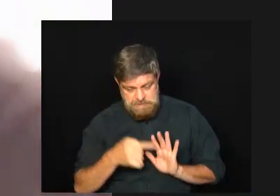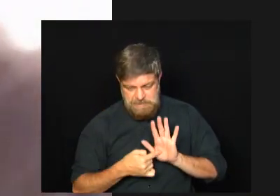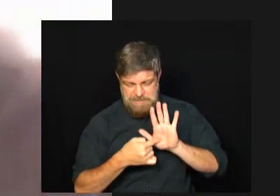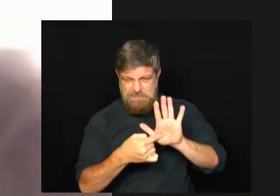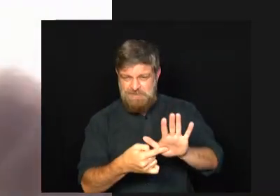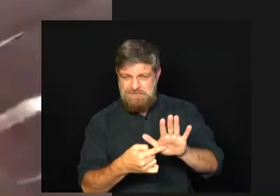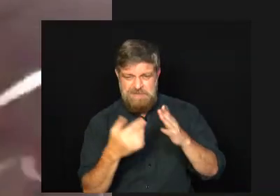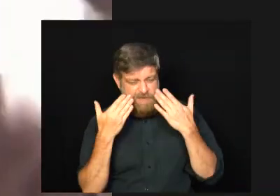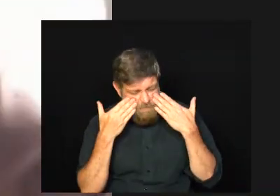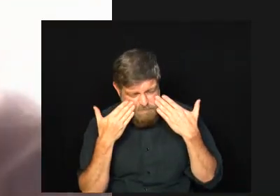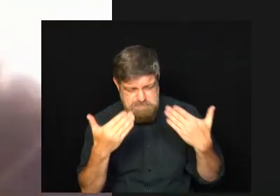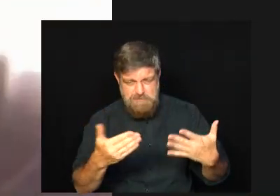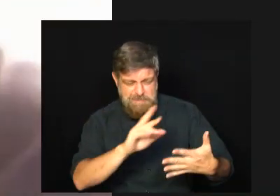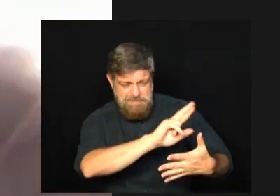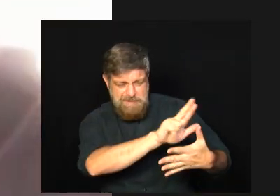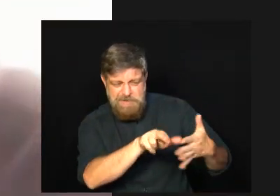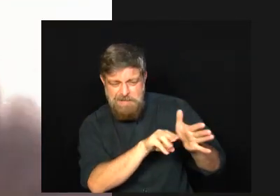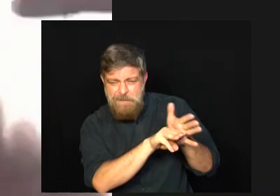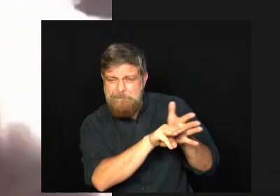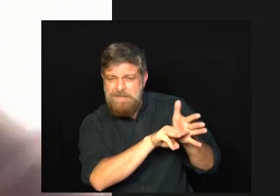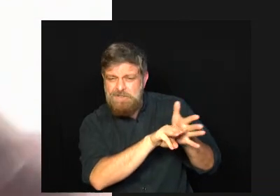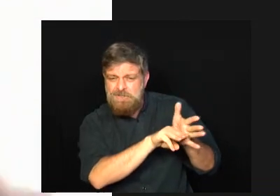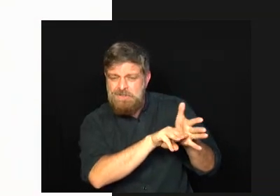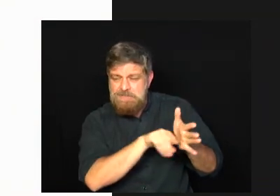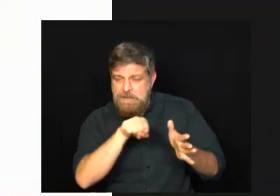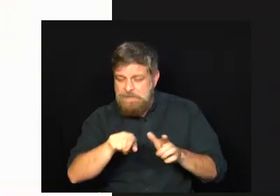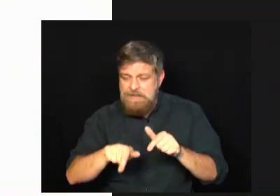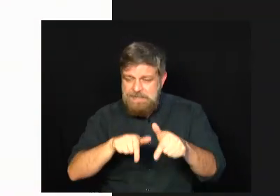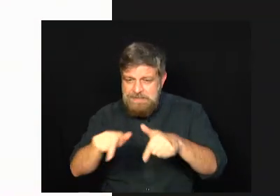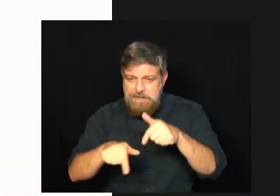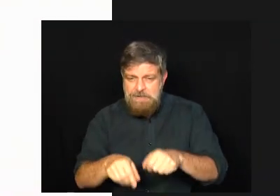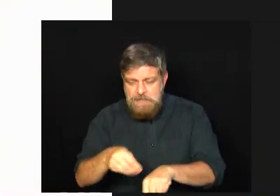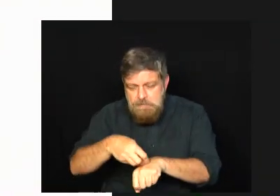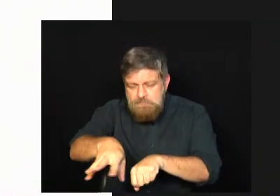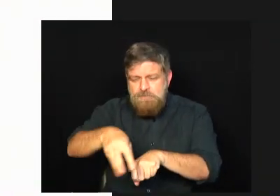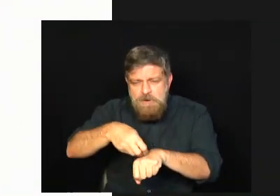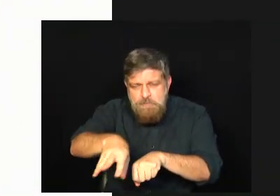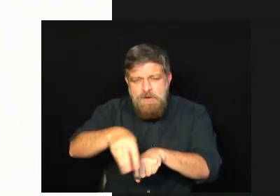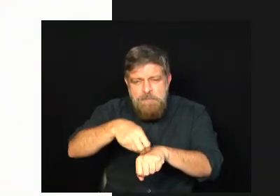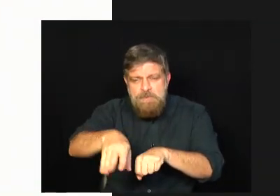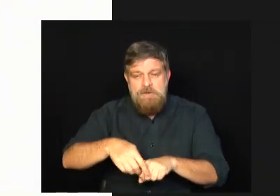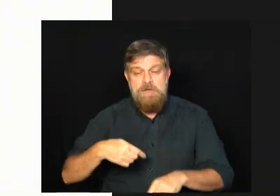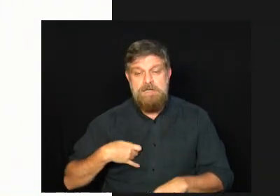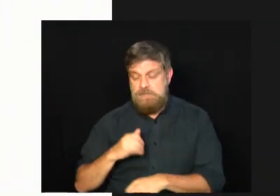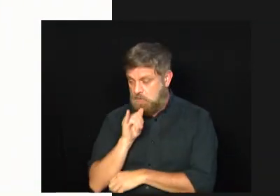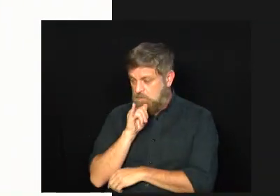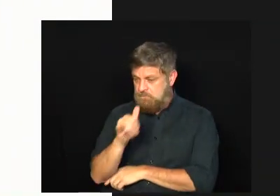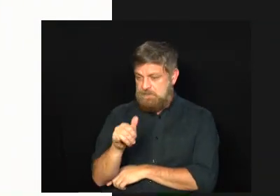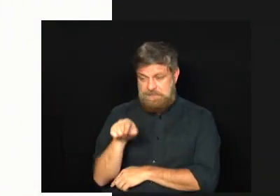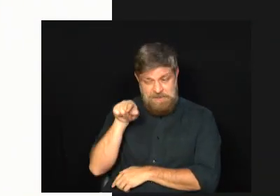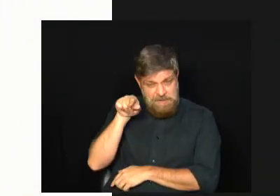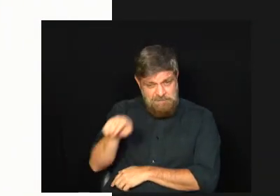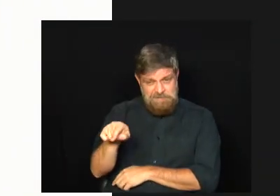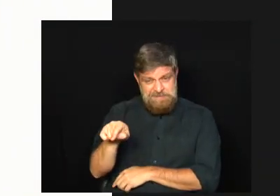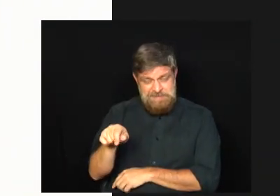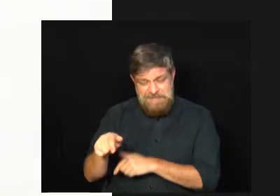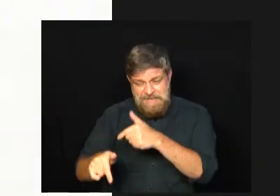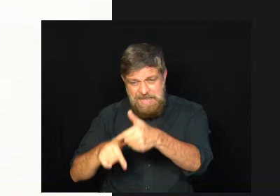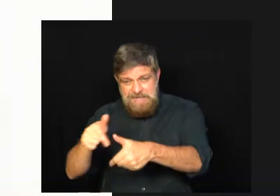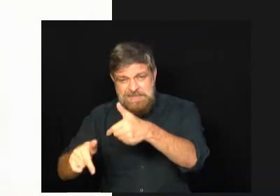mostrei várias metodologias para elas trabalharem, etc. E eu disse, vocês trabalham